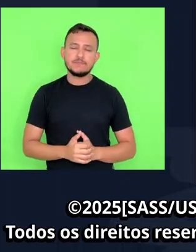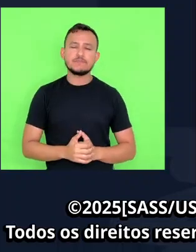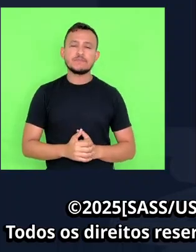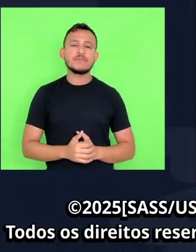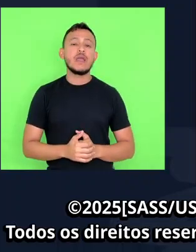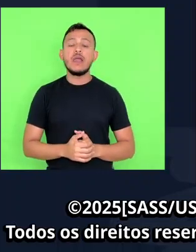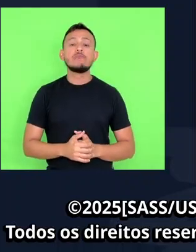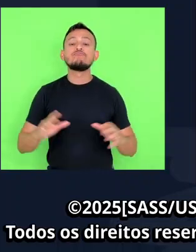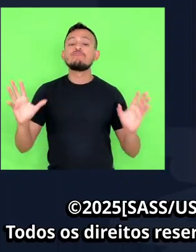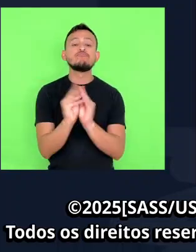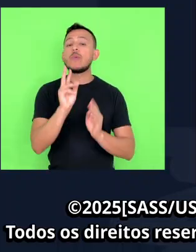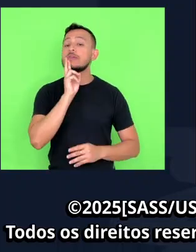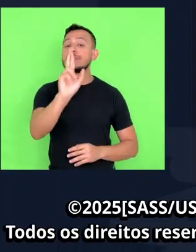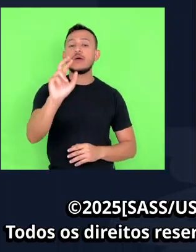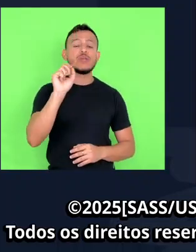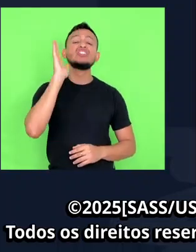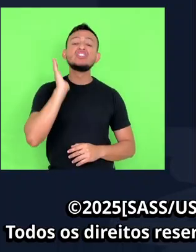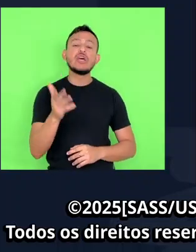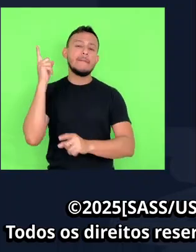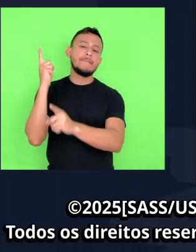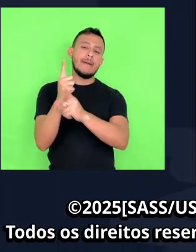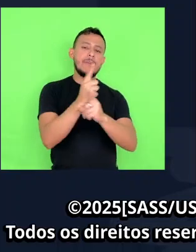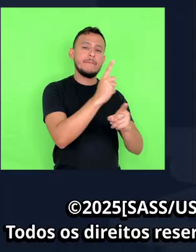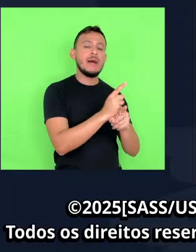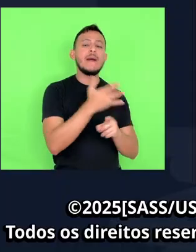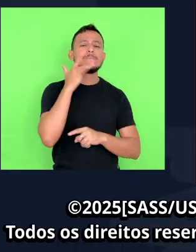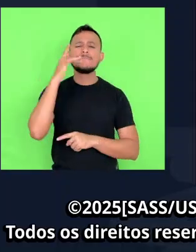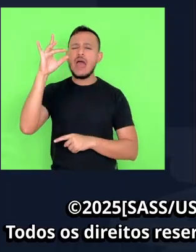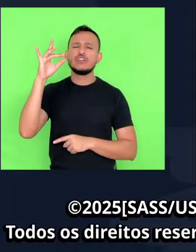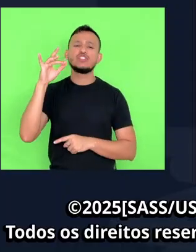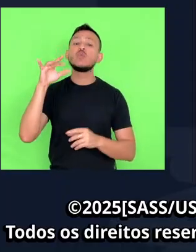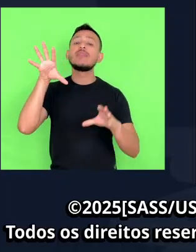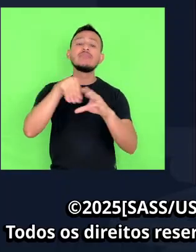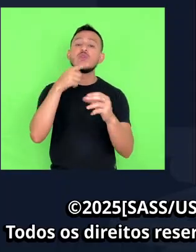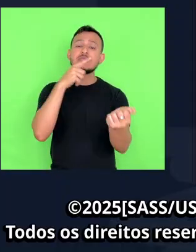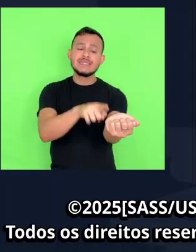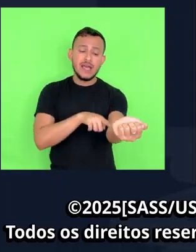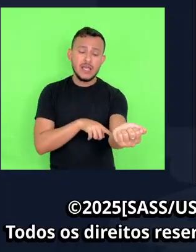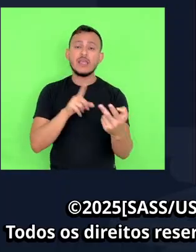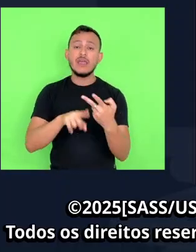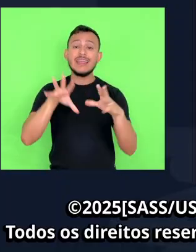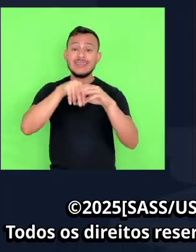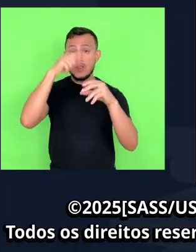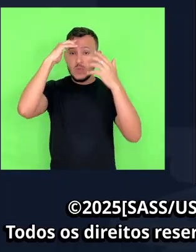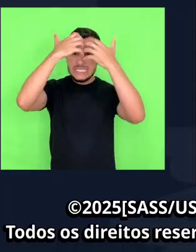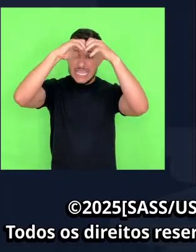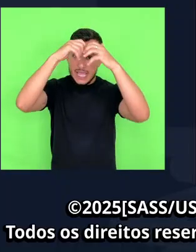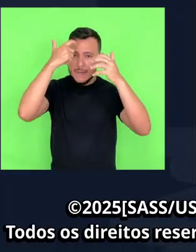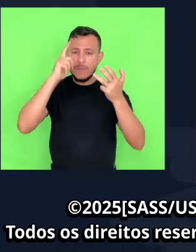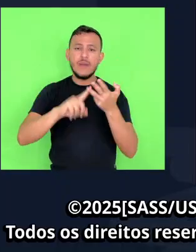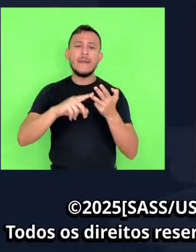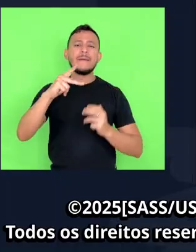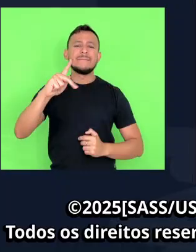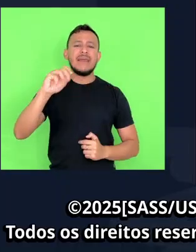O resultado disso é que já foram encontrados microplásticos no sangue, no cérebro, na